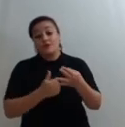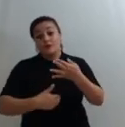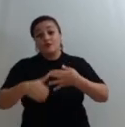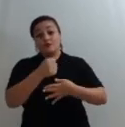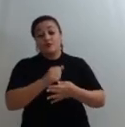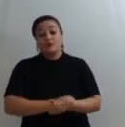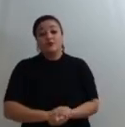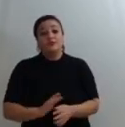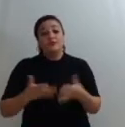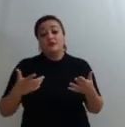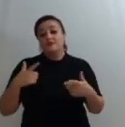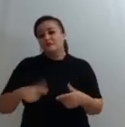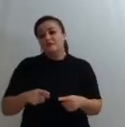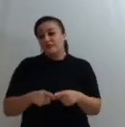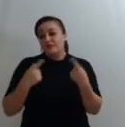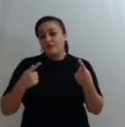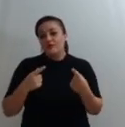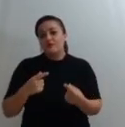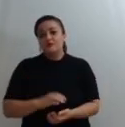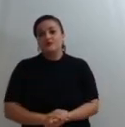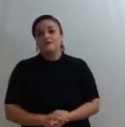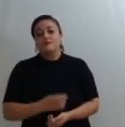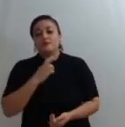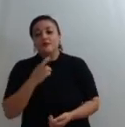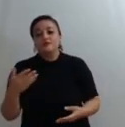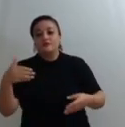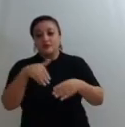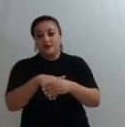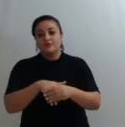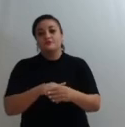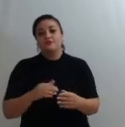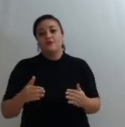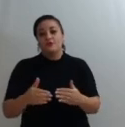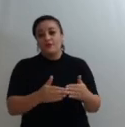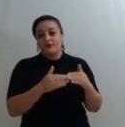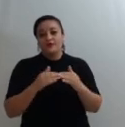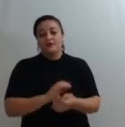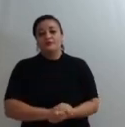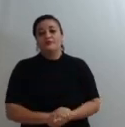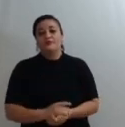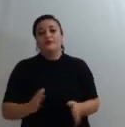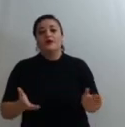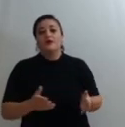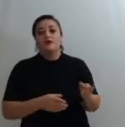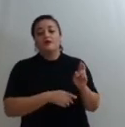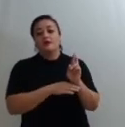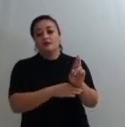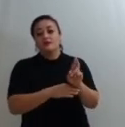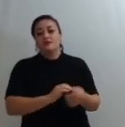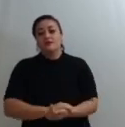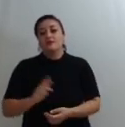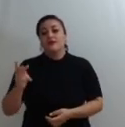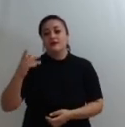proclamado o resultado por unanimidade. Relatoria do ministro Sebastião Reis, habeas corpus